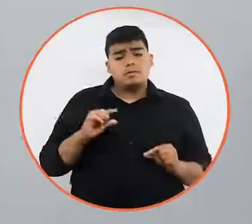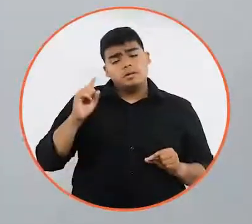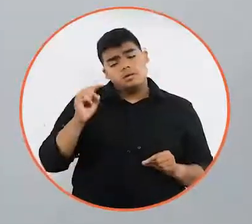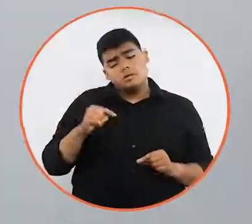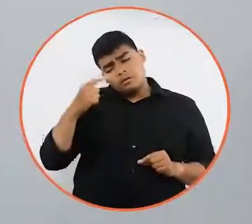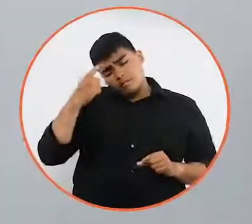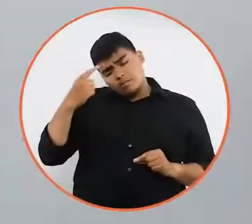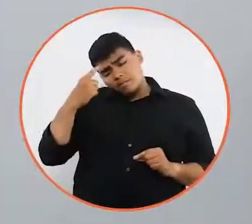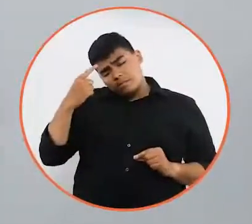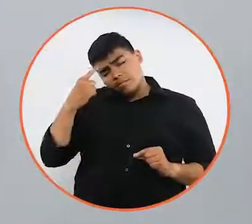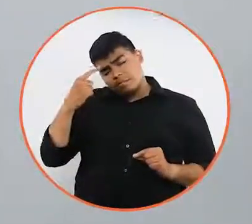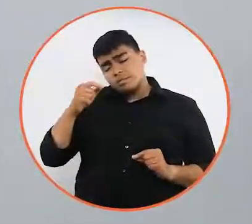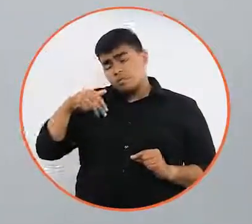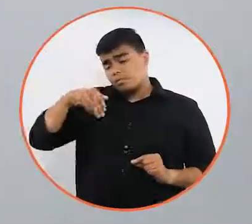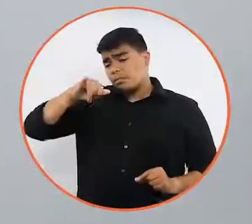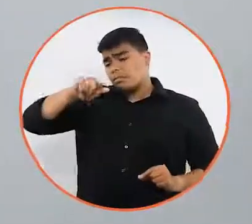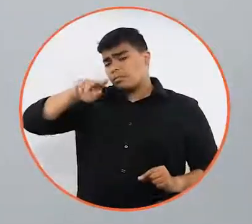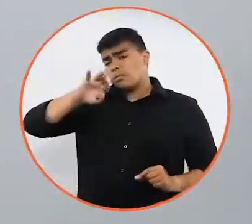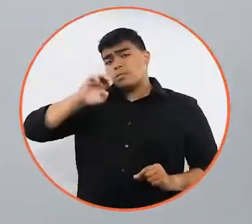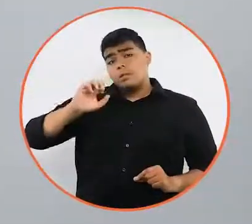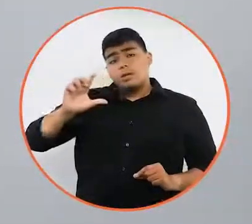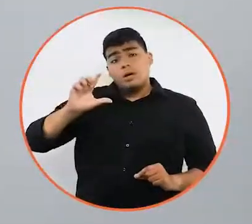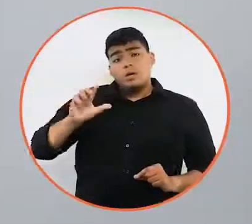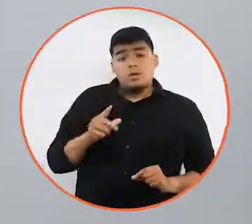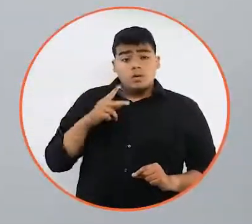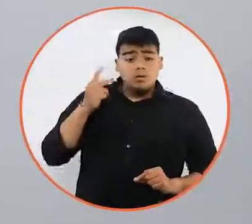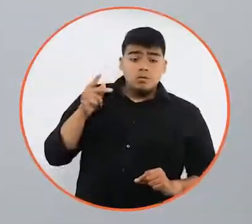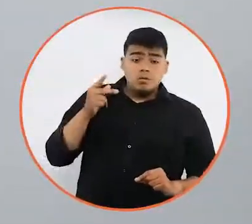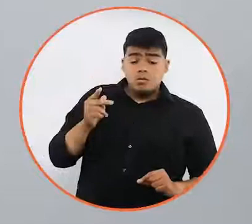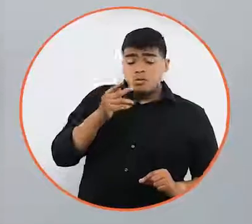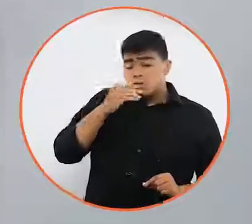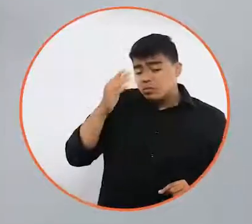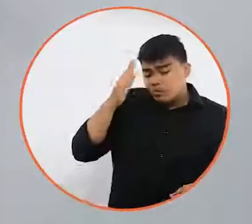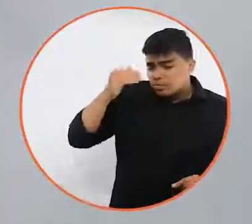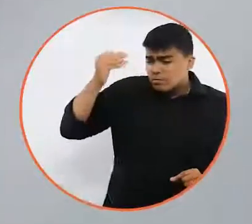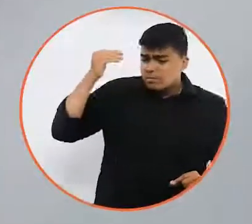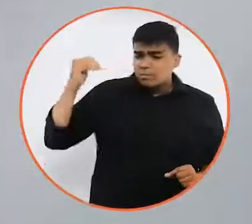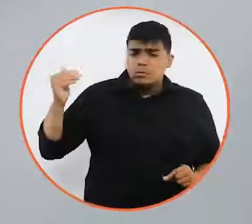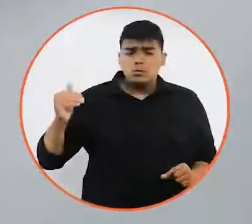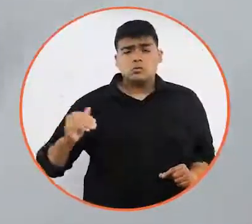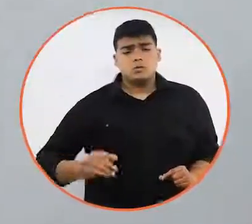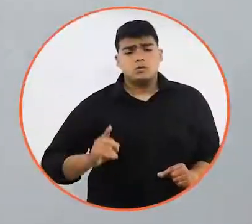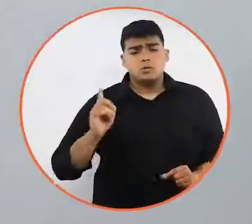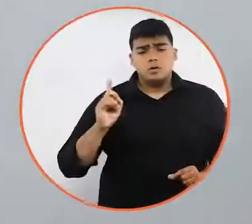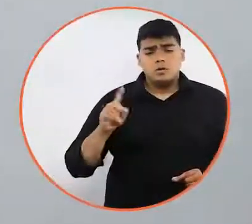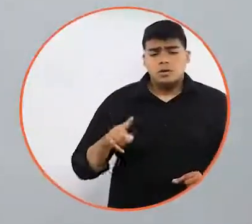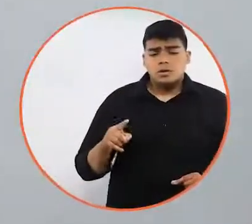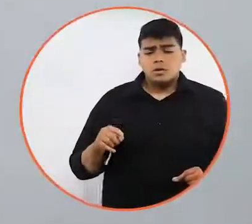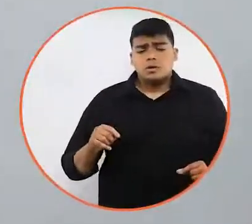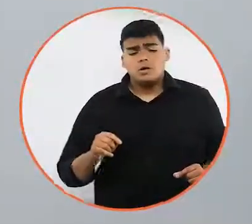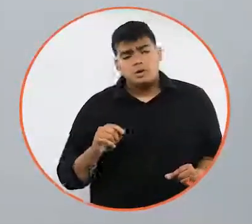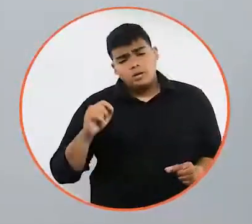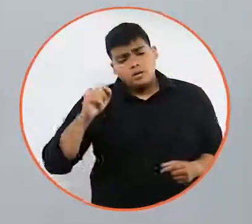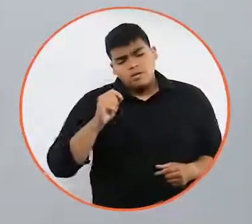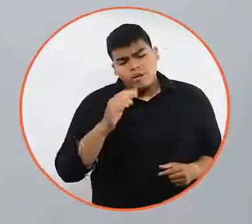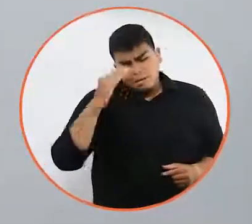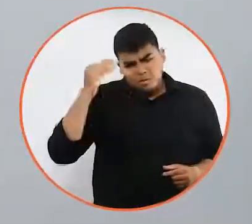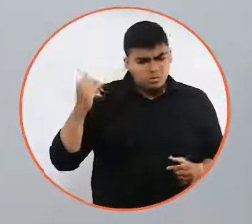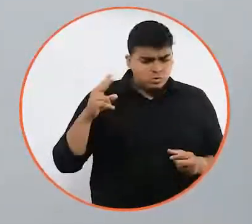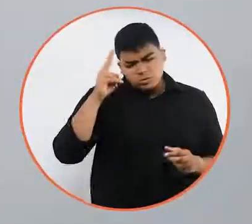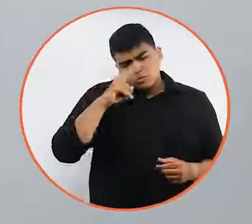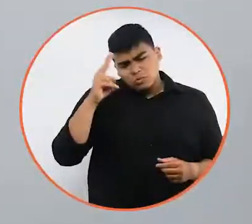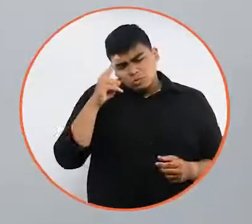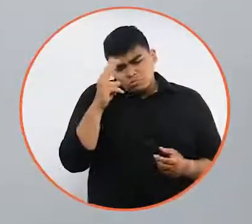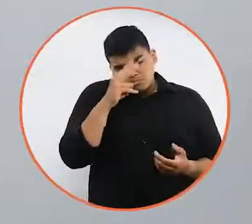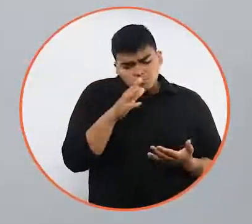um pensamento, né, de Miguel de Cervantes, né, aquele famoso autor da obra Dom Quixote de la Mancha, né, a obra Dom Quixote, que é uma obra